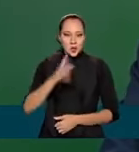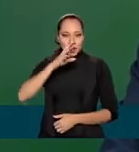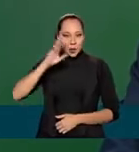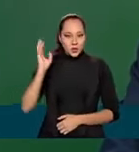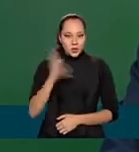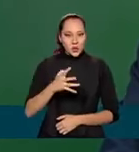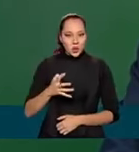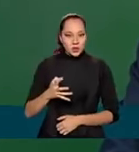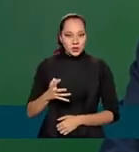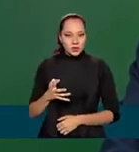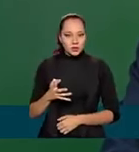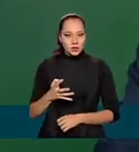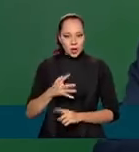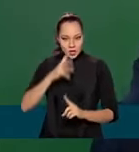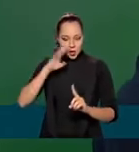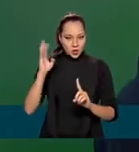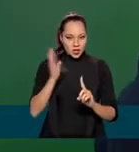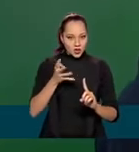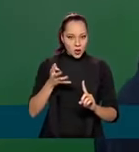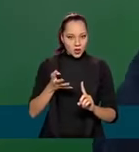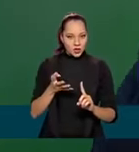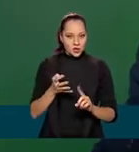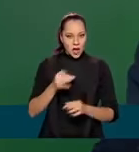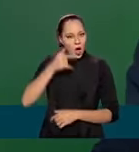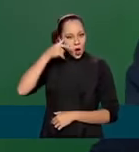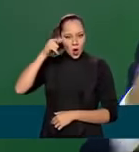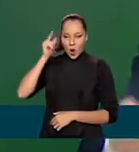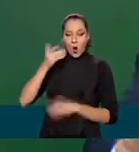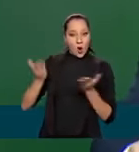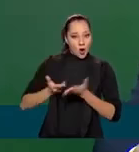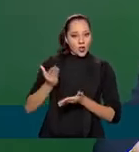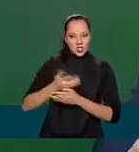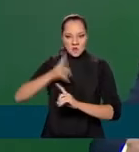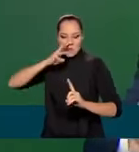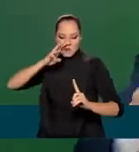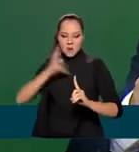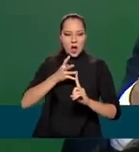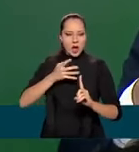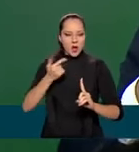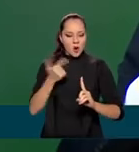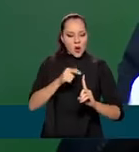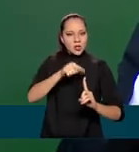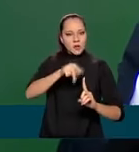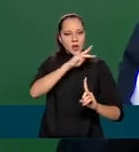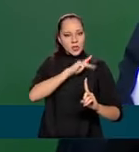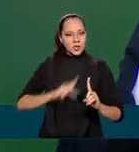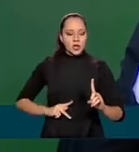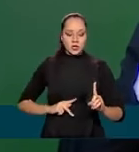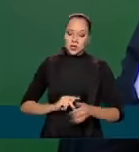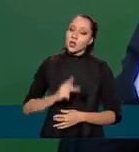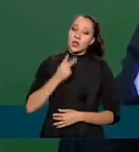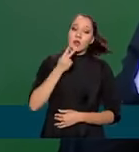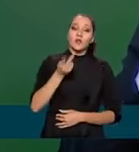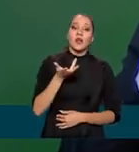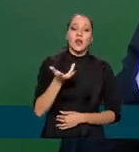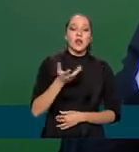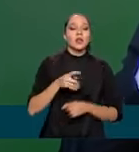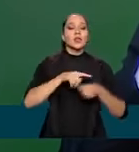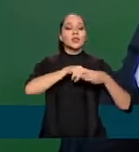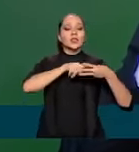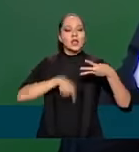acusações a Sacadas ontem conto hoje contra o Presidente da República quero dizer